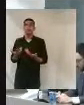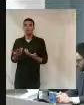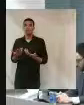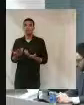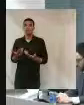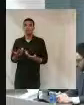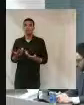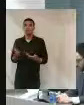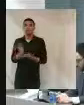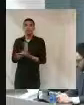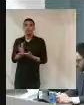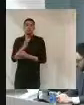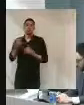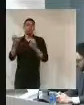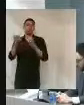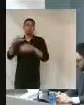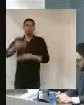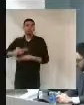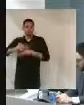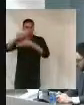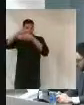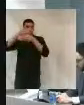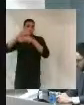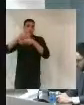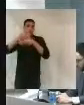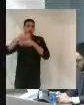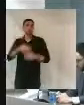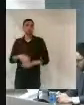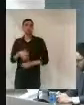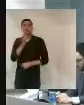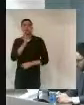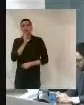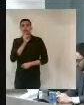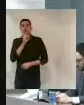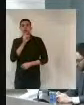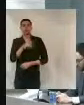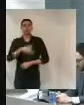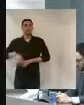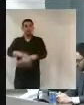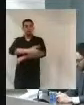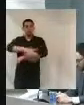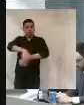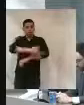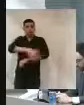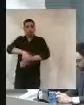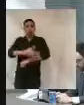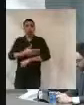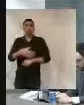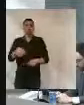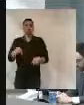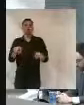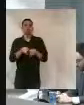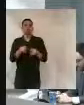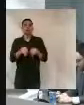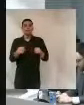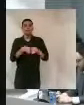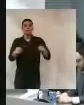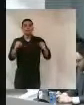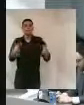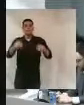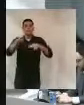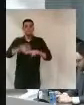algumas estruturas de concreto, né, como meio-fios, fabricação de bancos e etc. Pode passar, por favor?